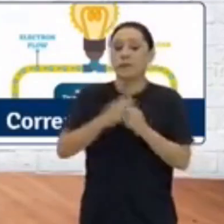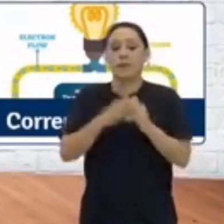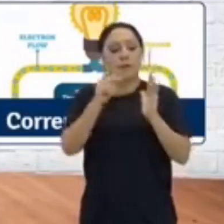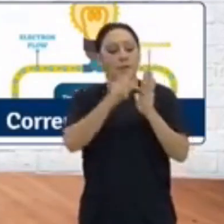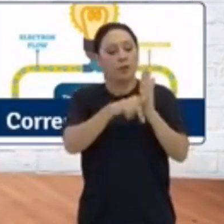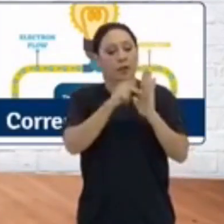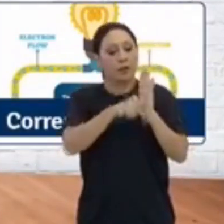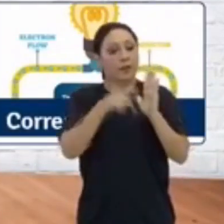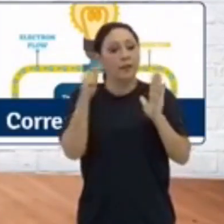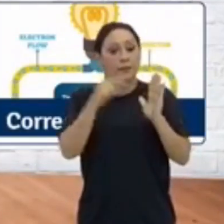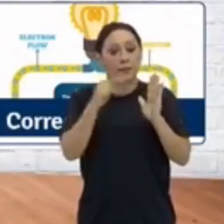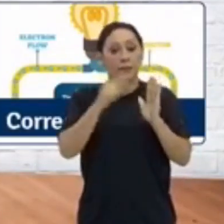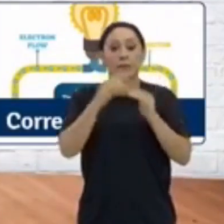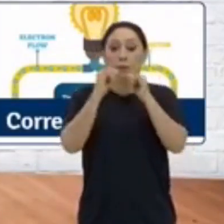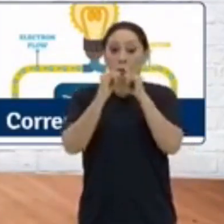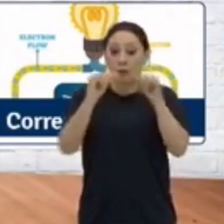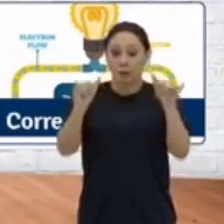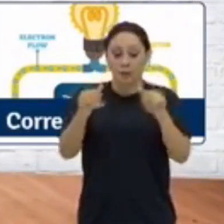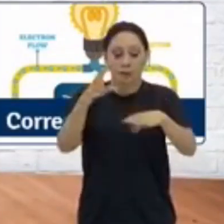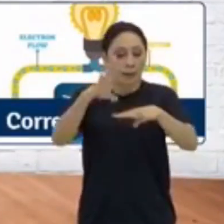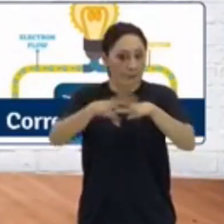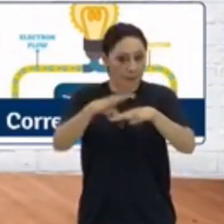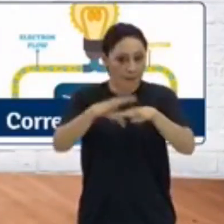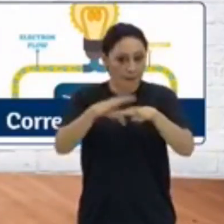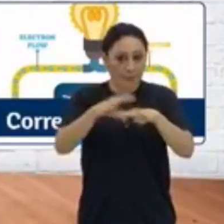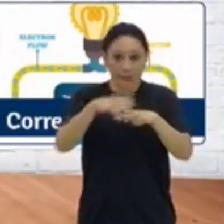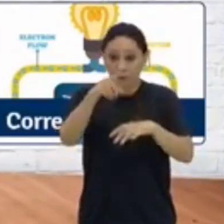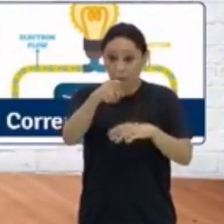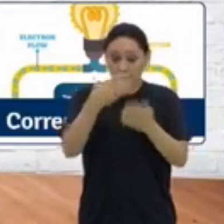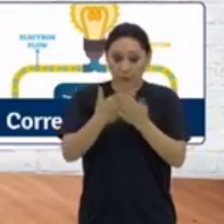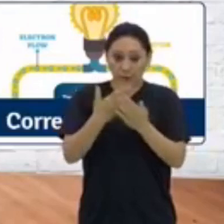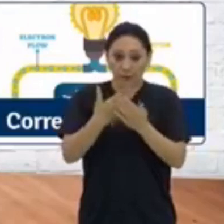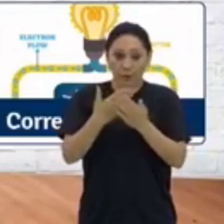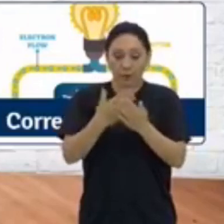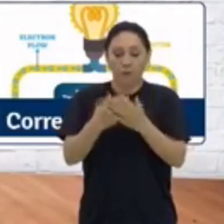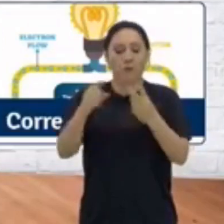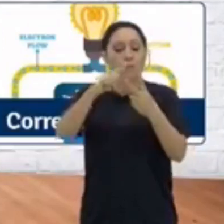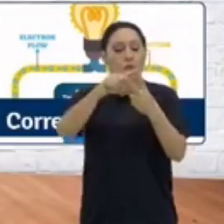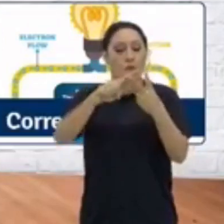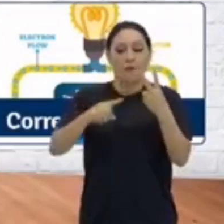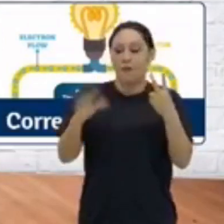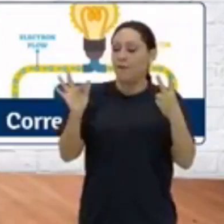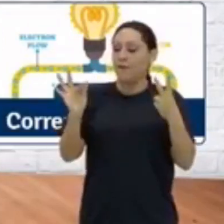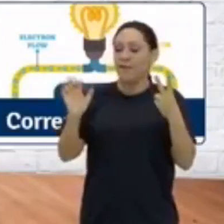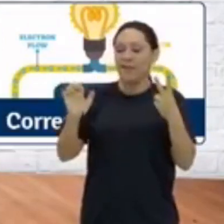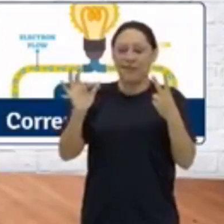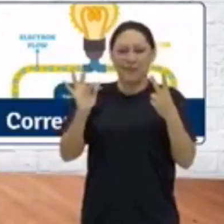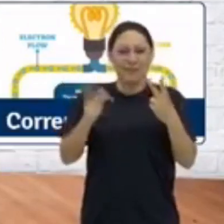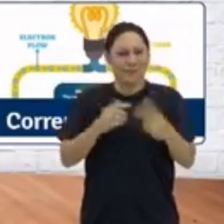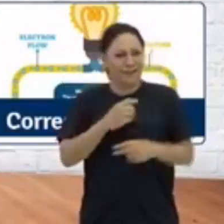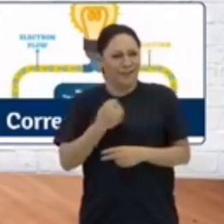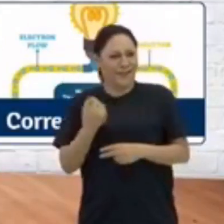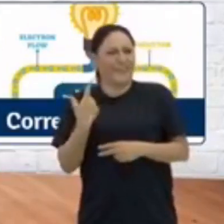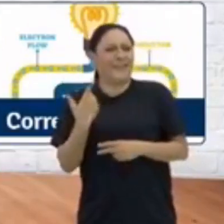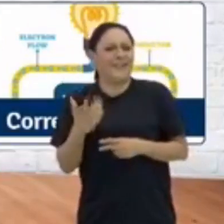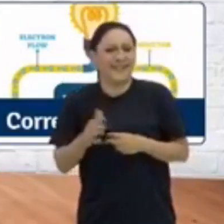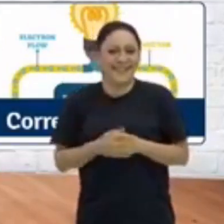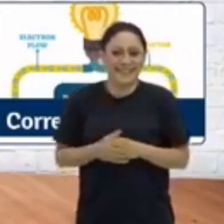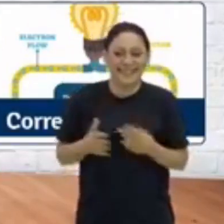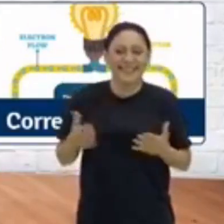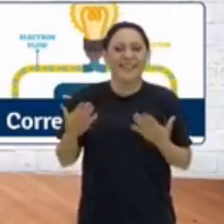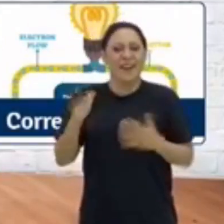tá certo? Eu quero te dizer que a matemática que você vai ver com a dupla Fefe, pega até mal isso, né?